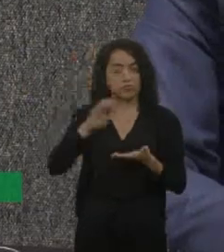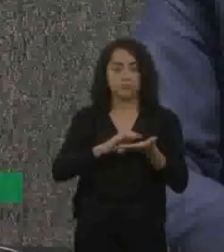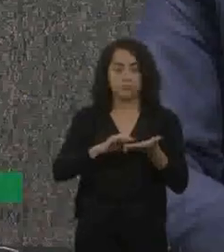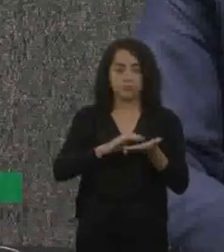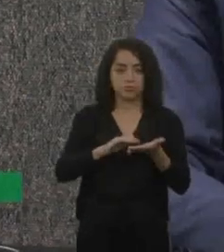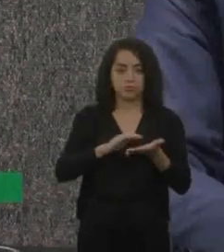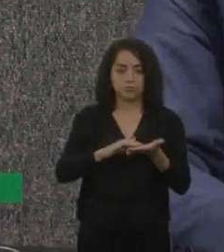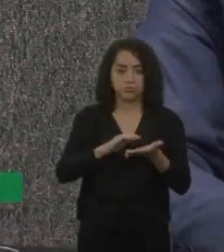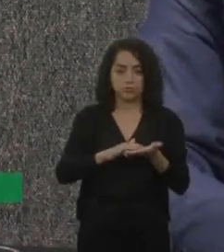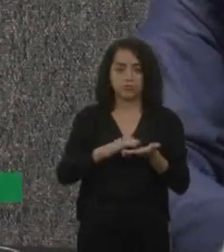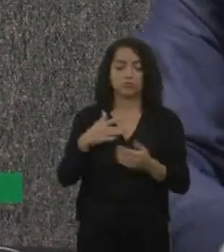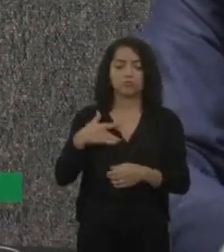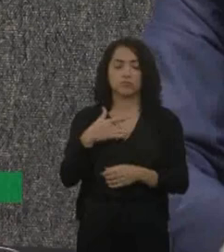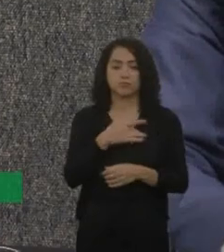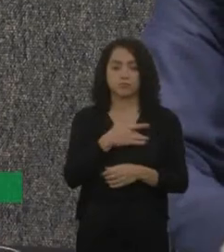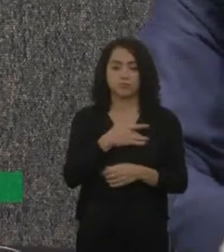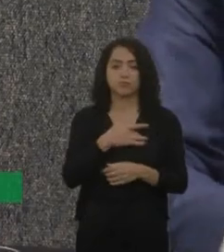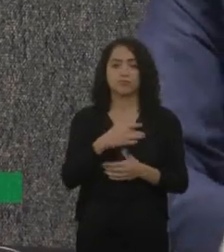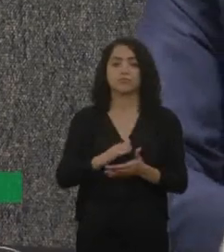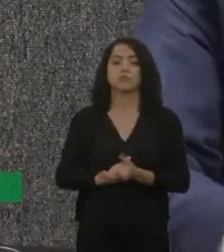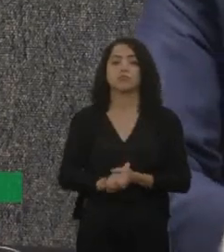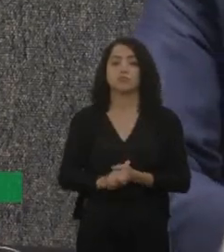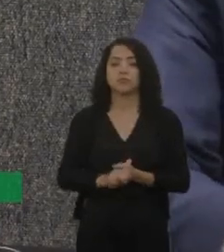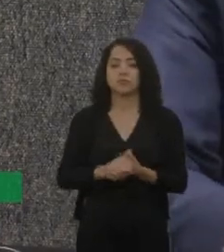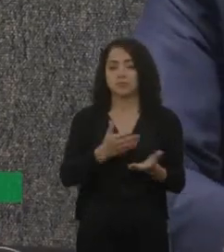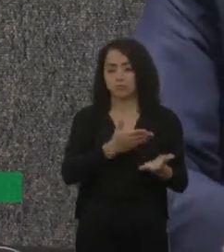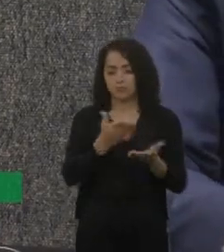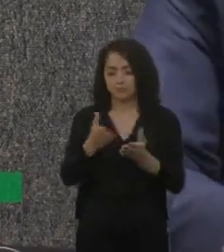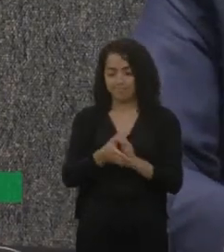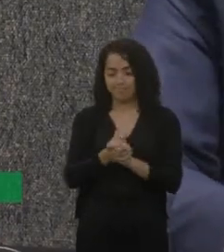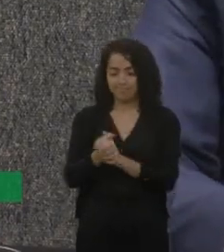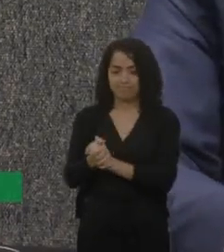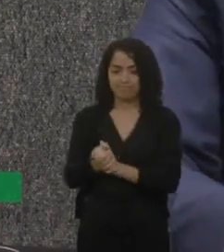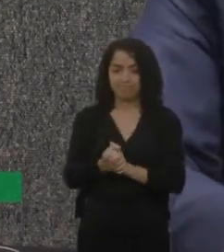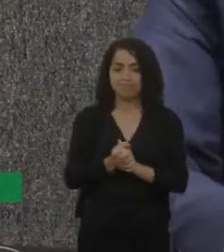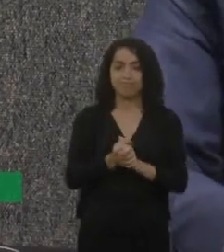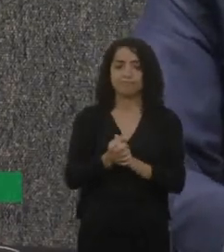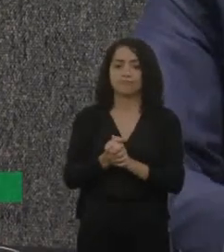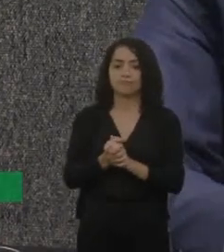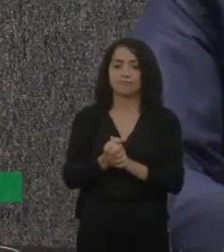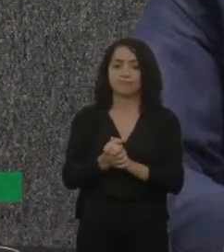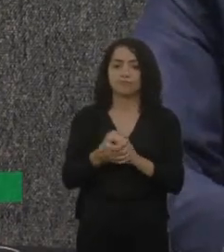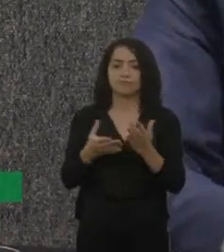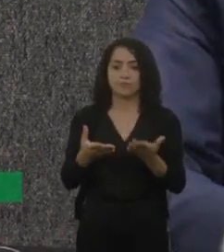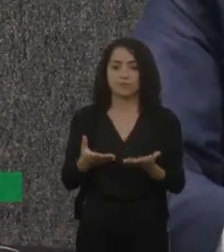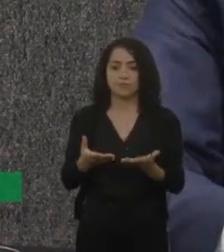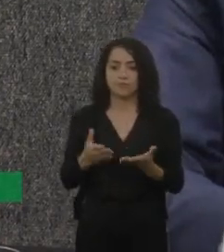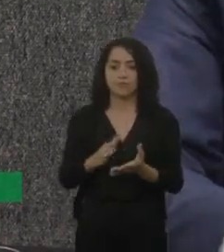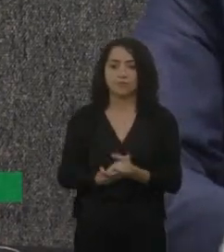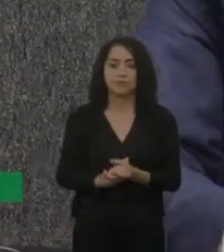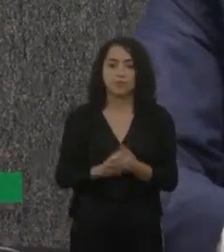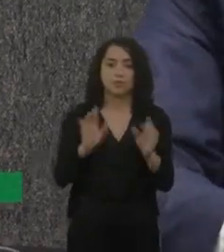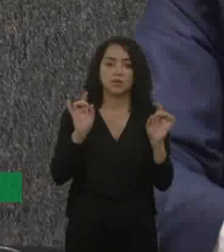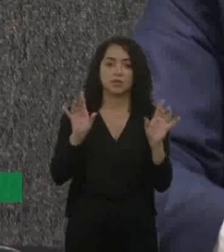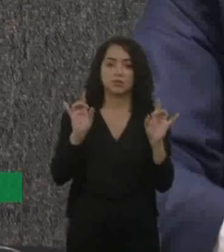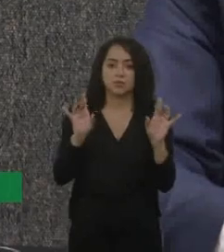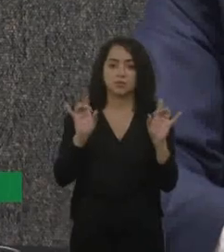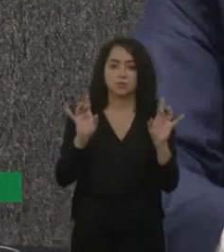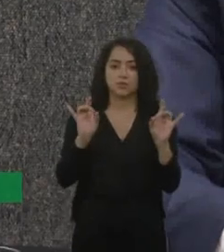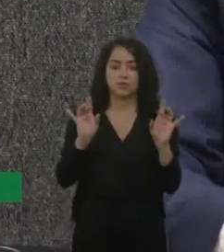Saúde, Carmen Zanotto. Cumprimento a todos os demais componentes da mesa, e, em especial, a